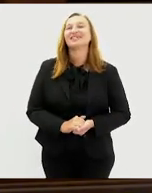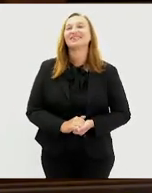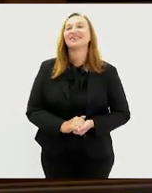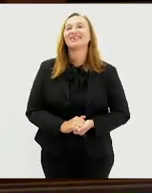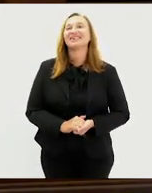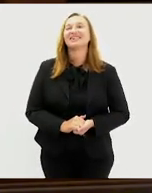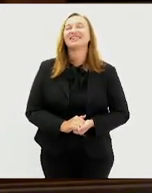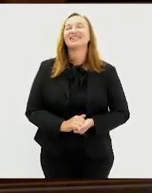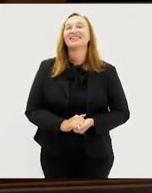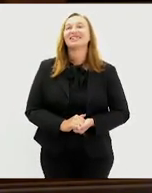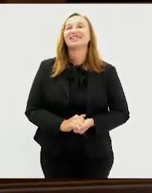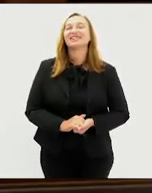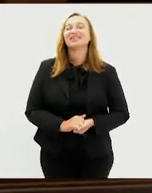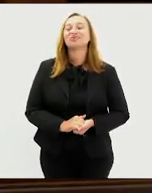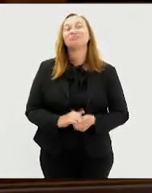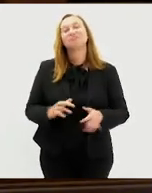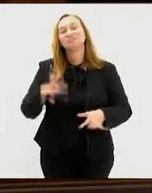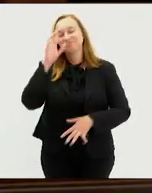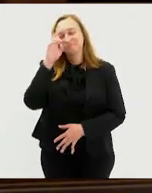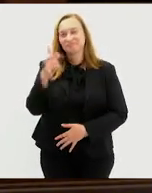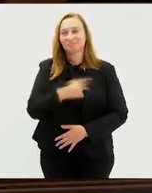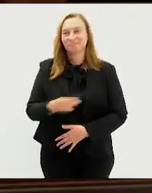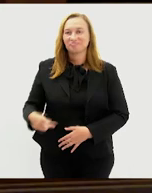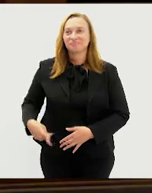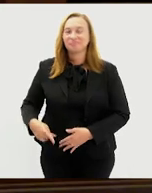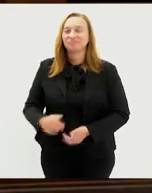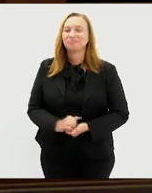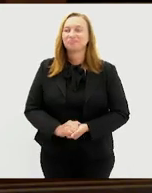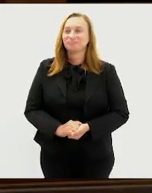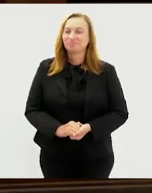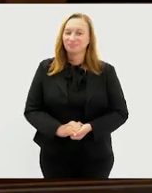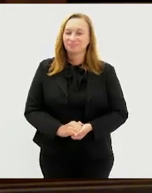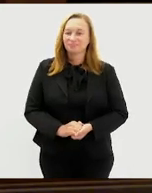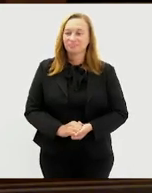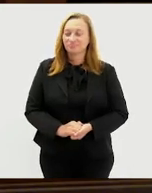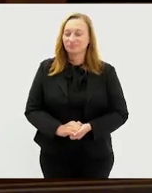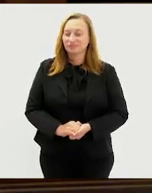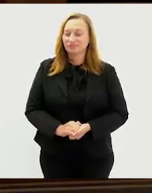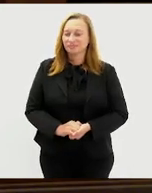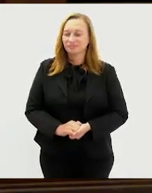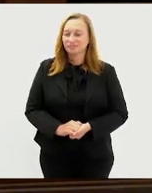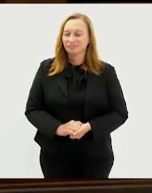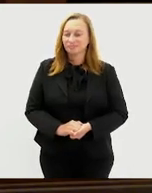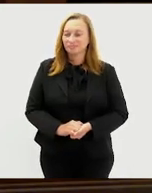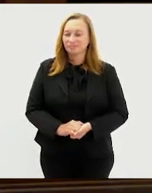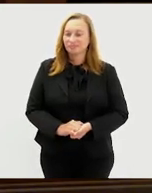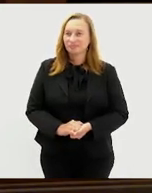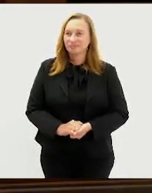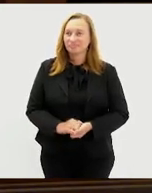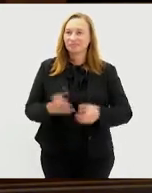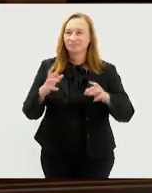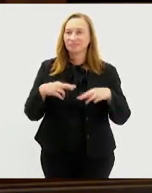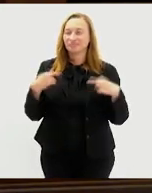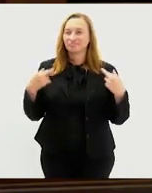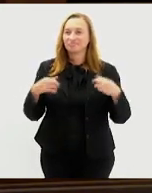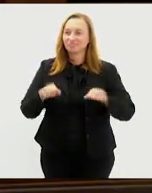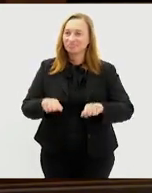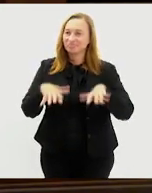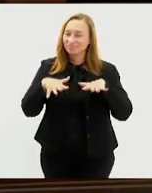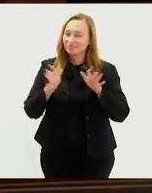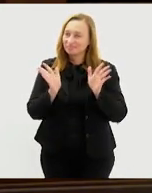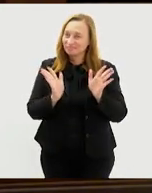é verdadeira mas senhor presidente esta sessão aqui hoje